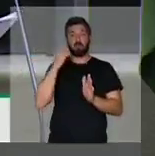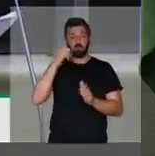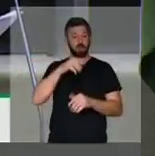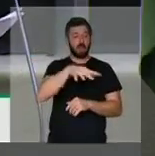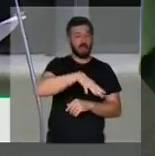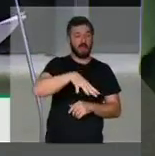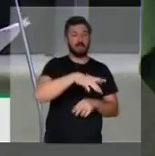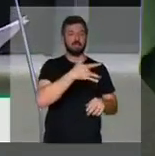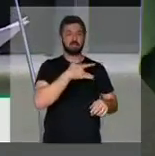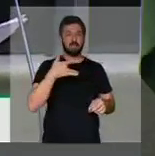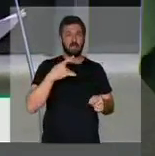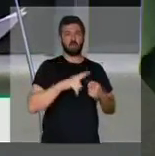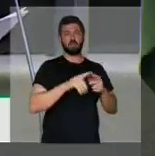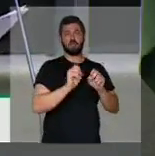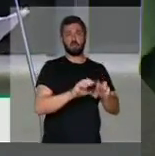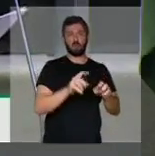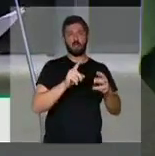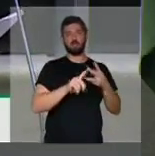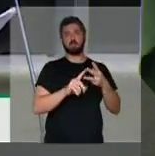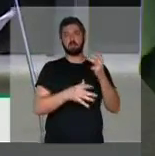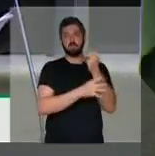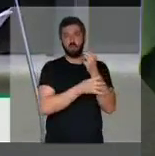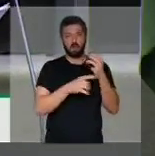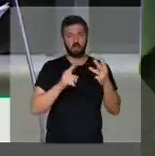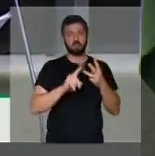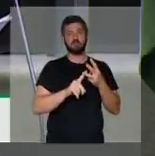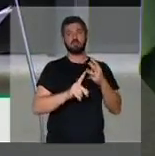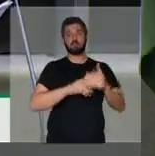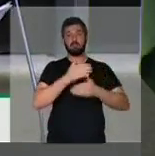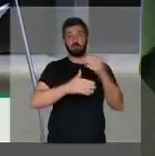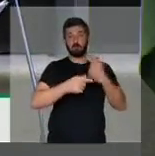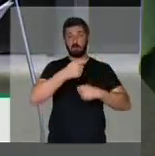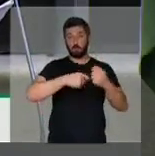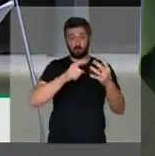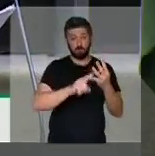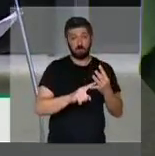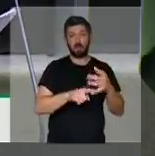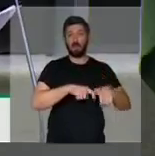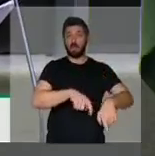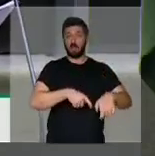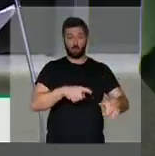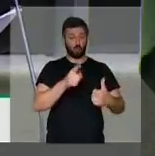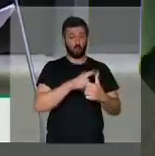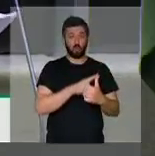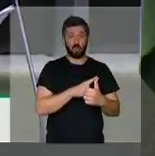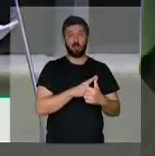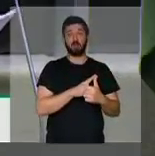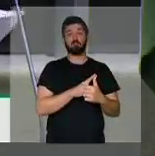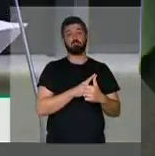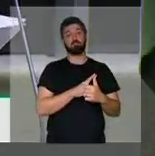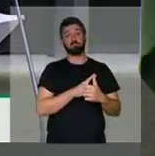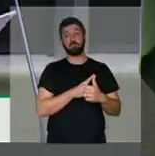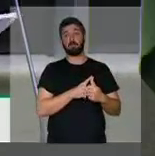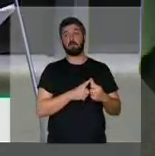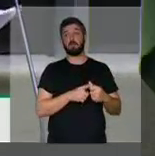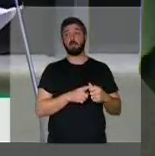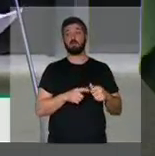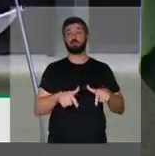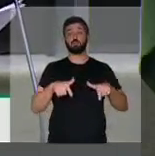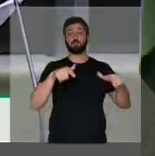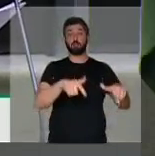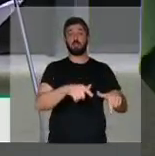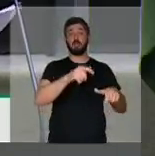na saúde, educação, segurança, desenvolvimento econômico, agricultura familiar, titulação